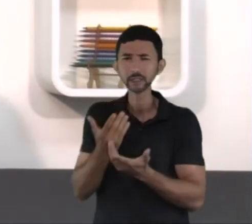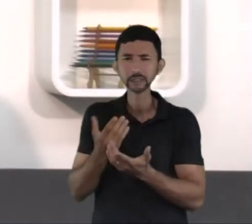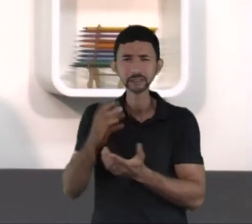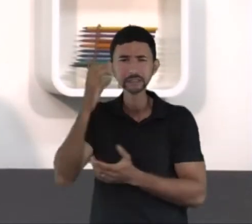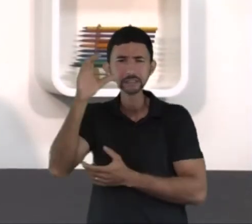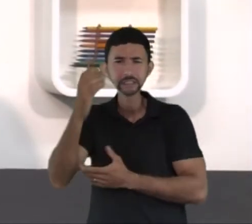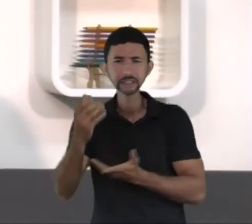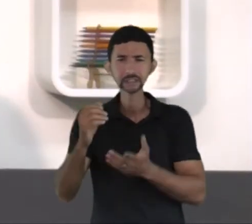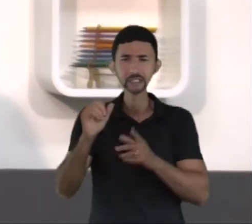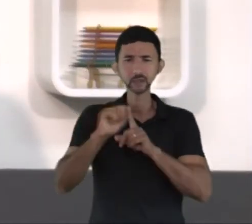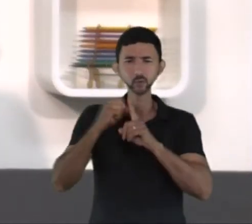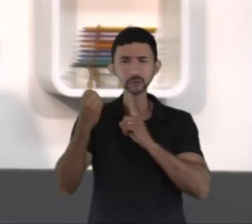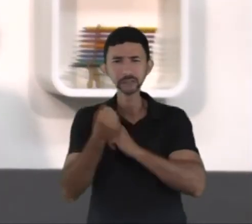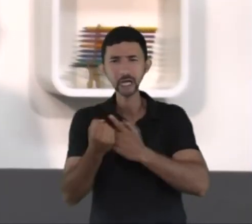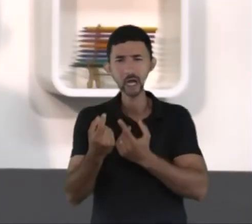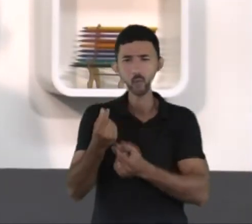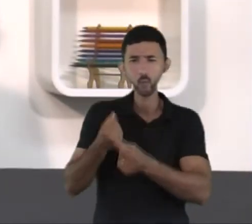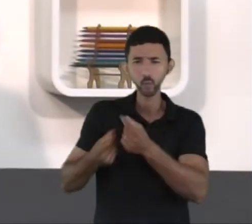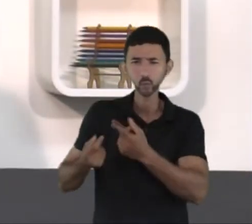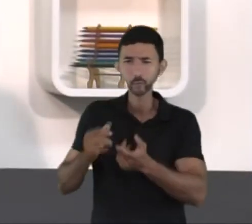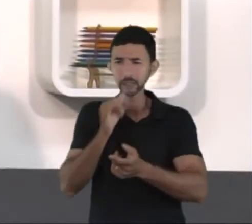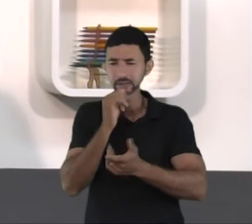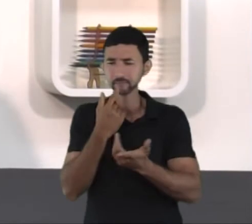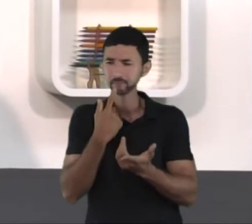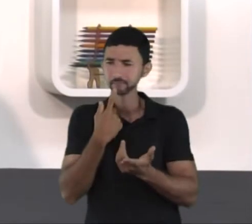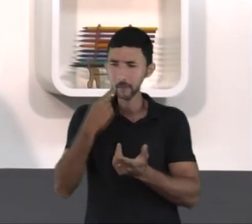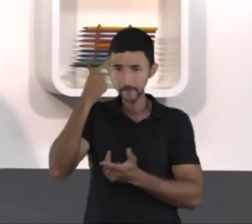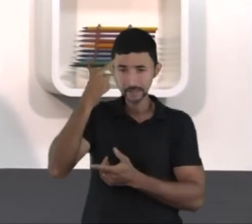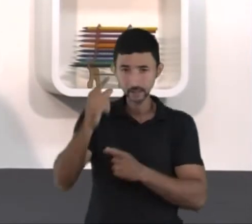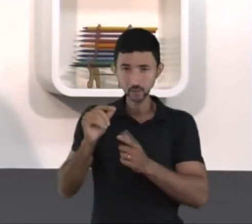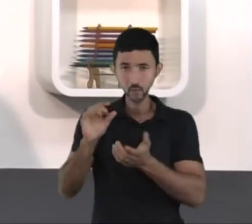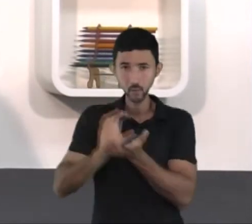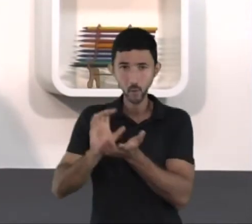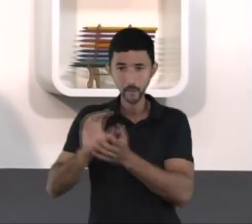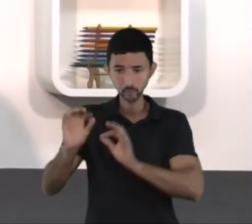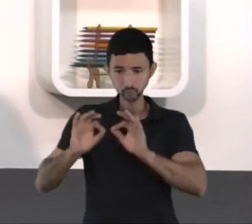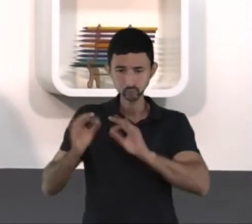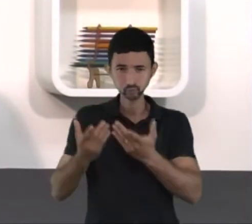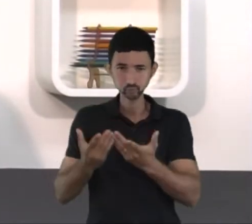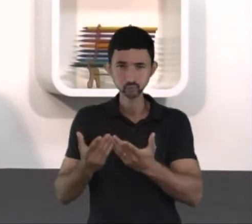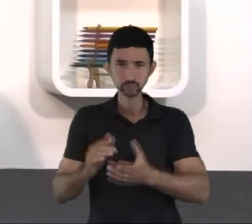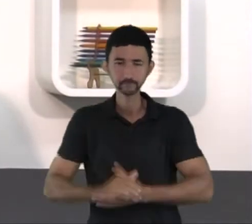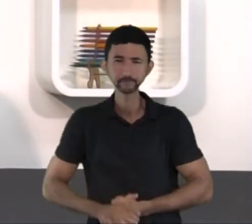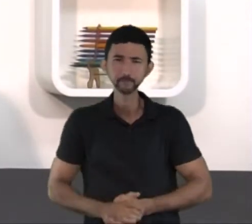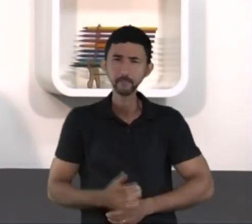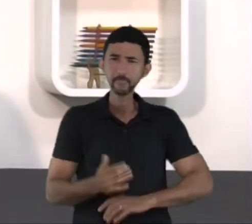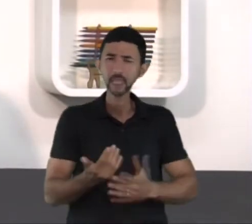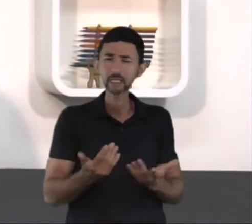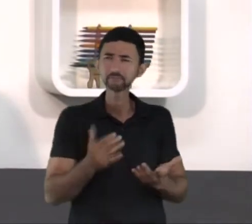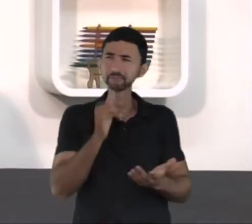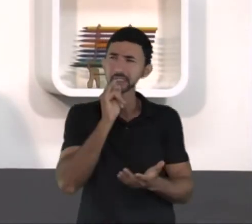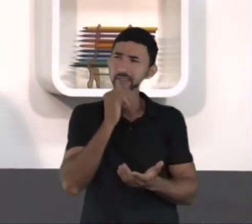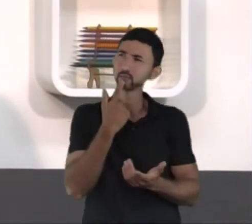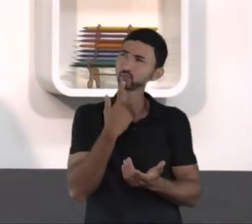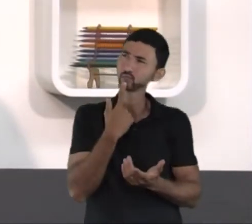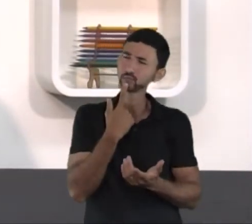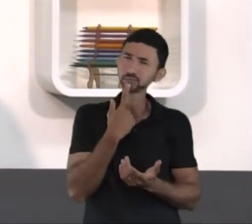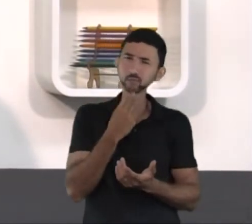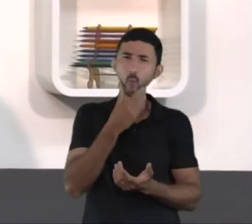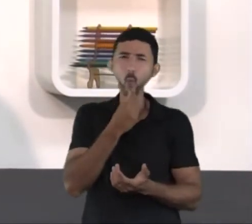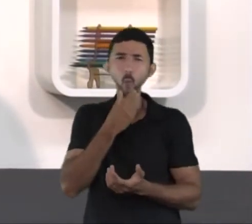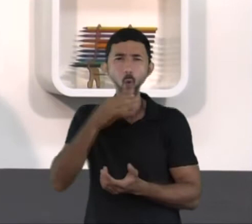sociais, econômicos, começaram a pensar alternativas para o capitalismo, tá? E esses teóricos,